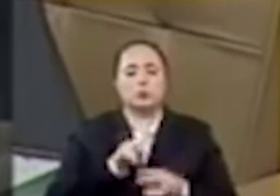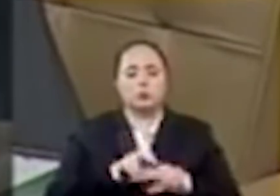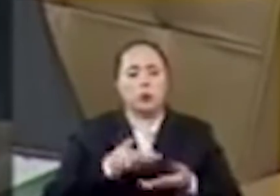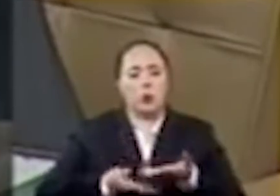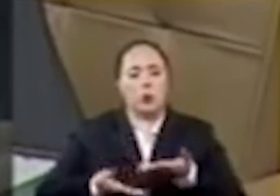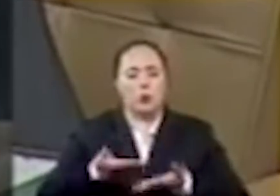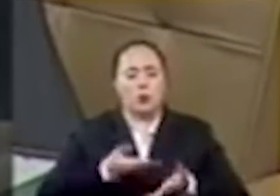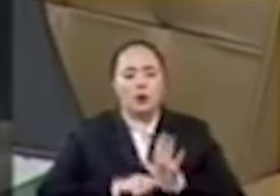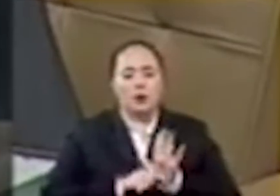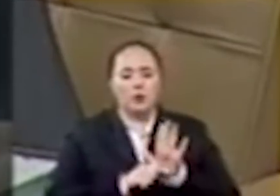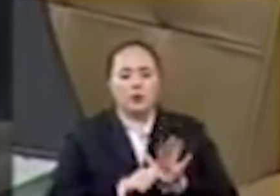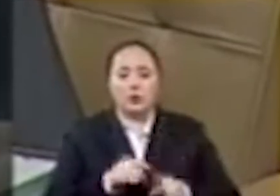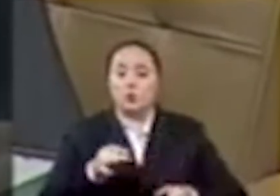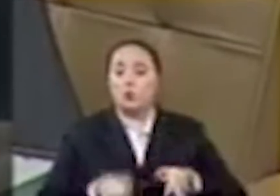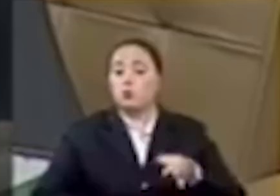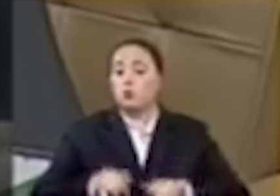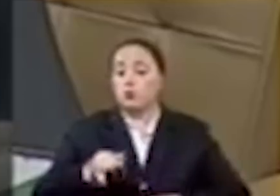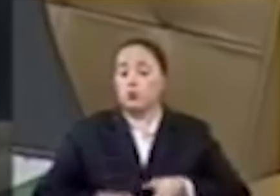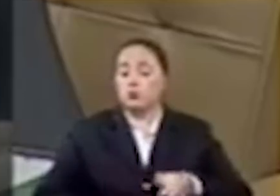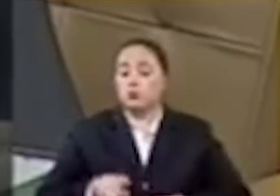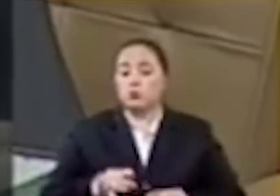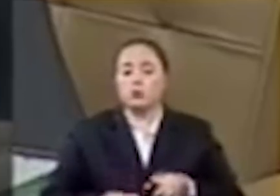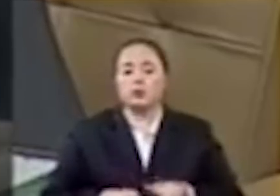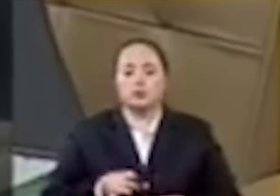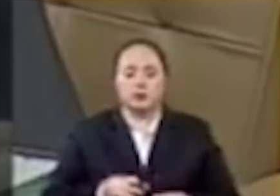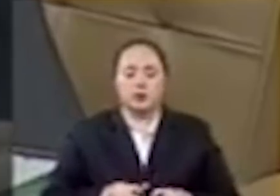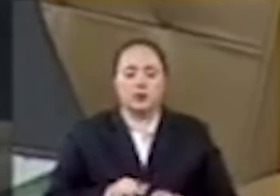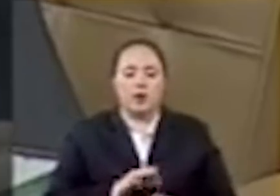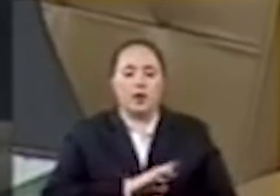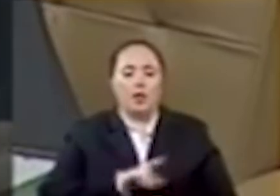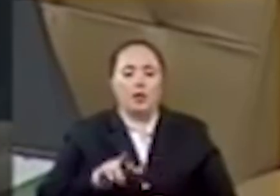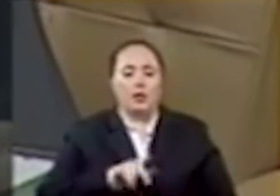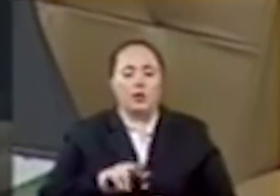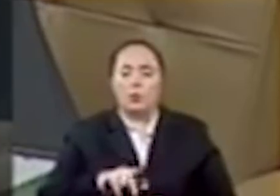na justiça. Não se lhe deu